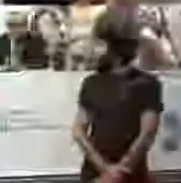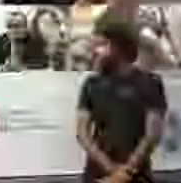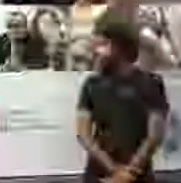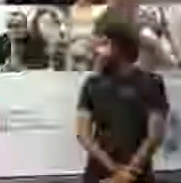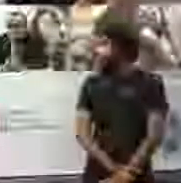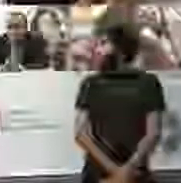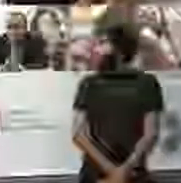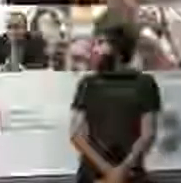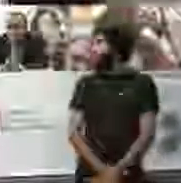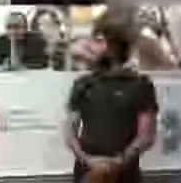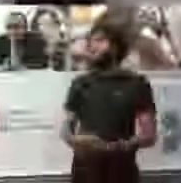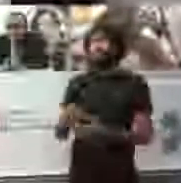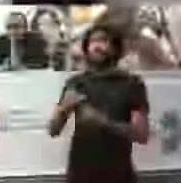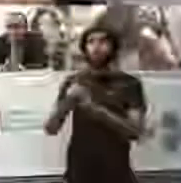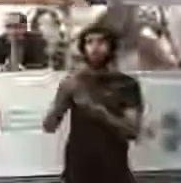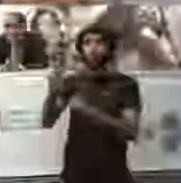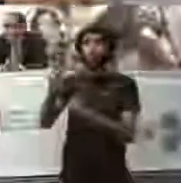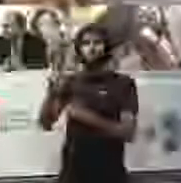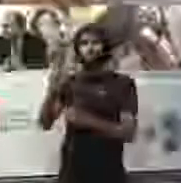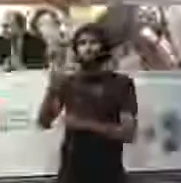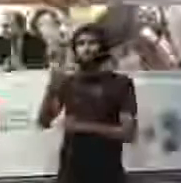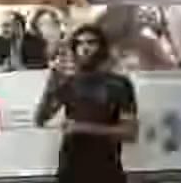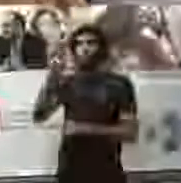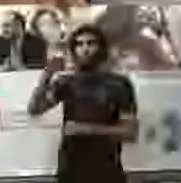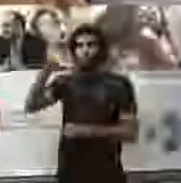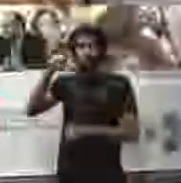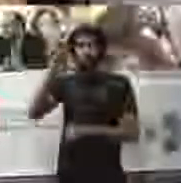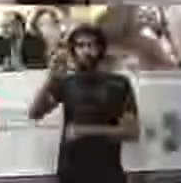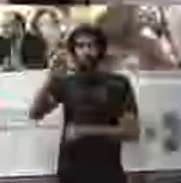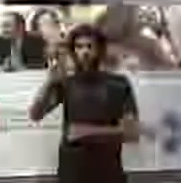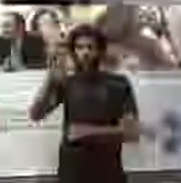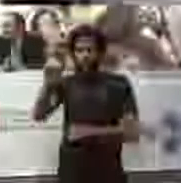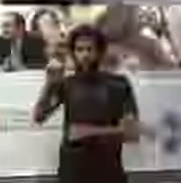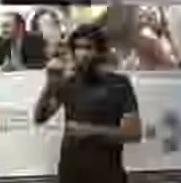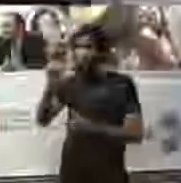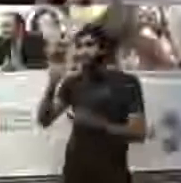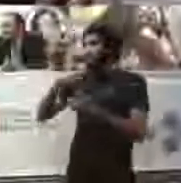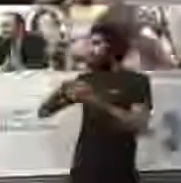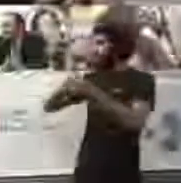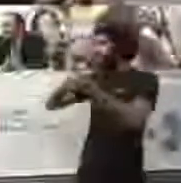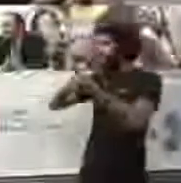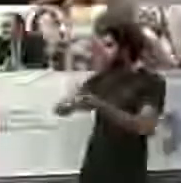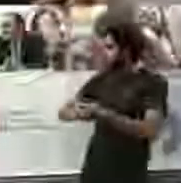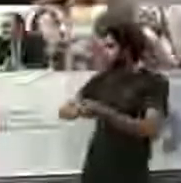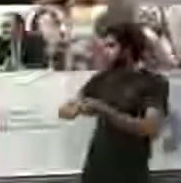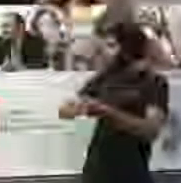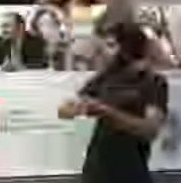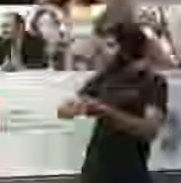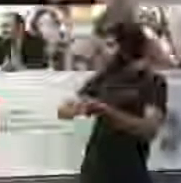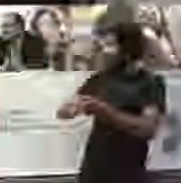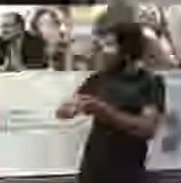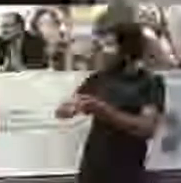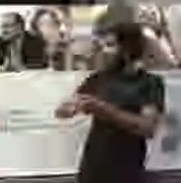roberto é quero cumprimentar a vossa excelência pela